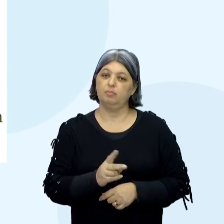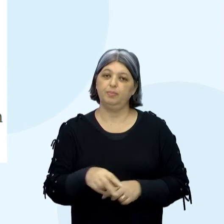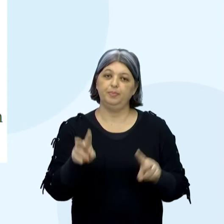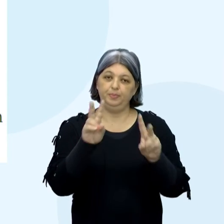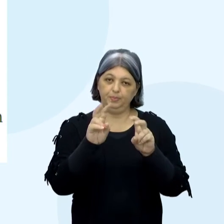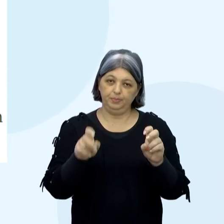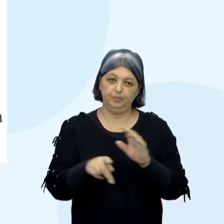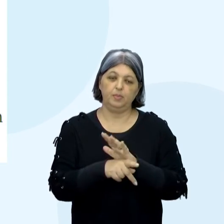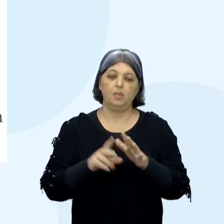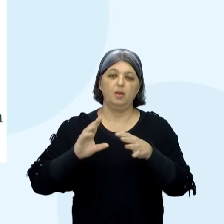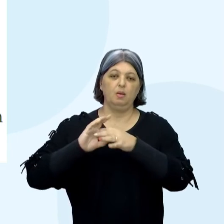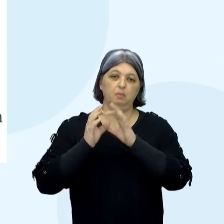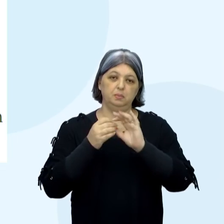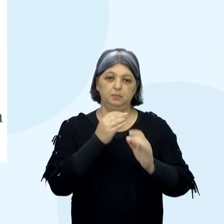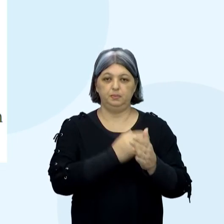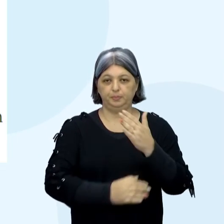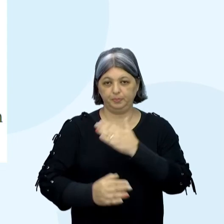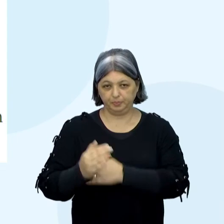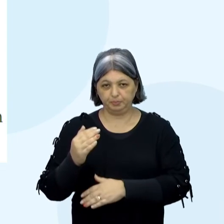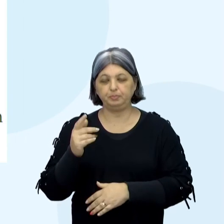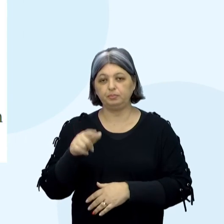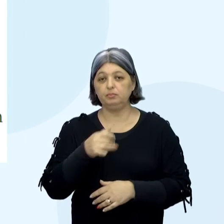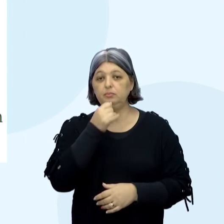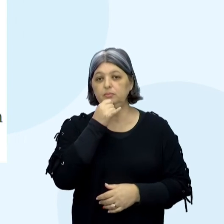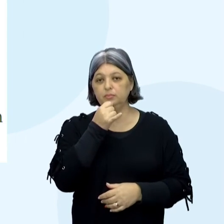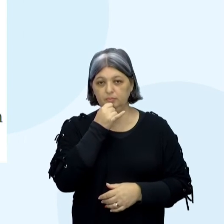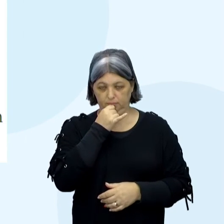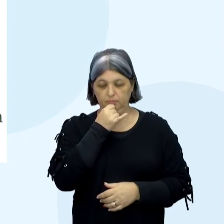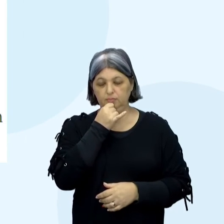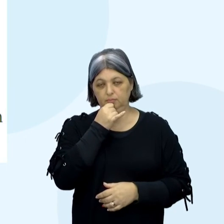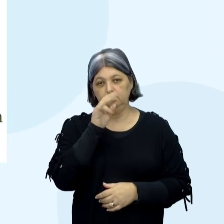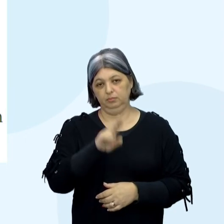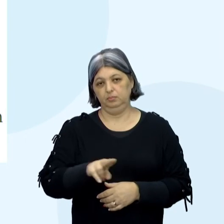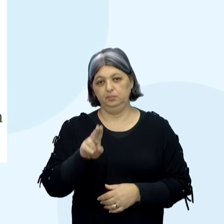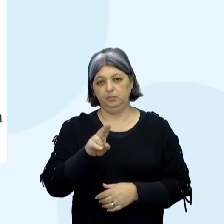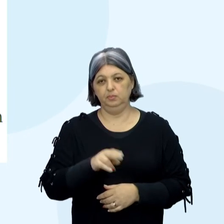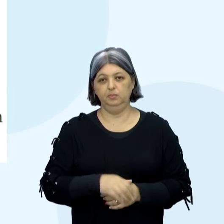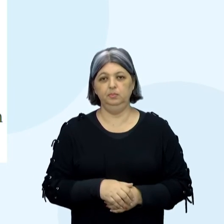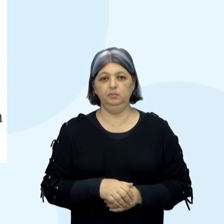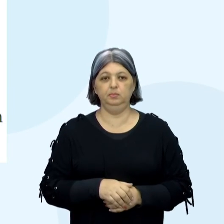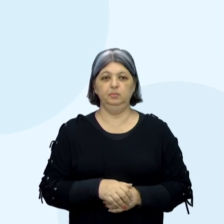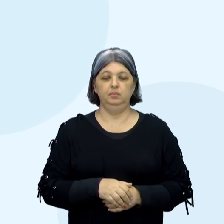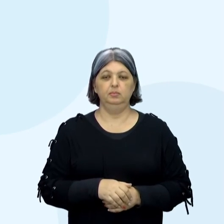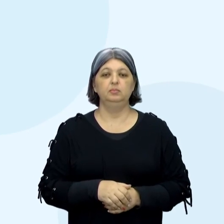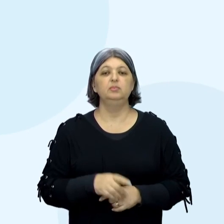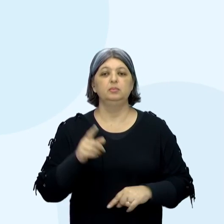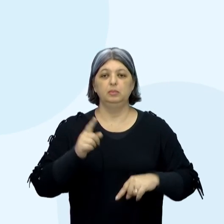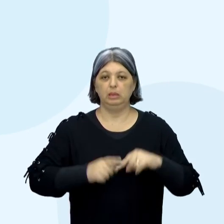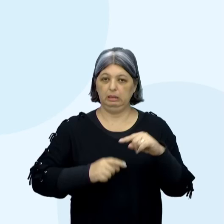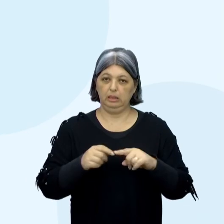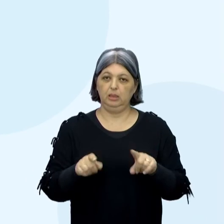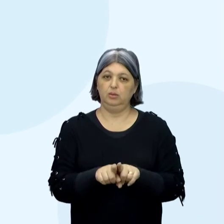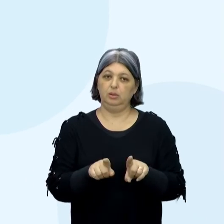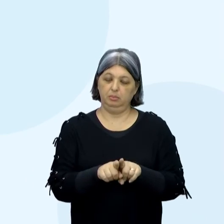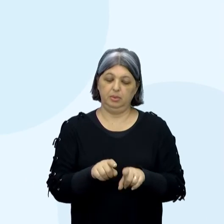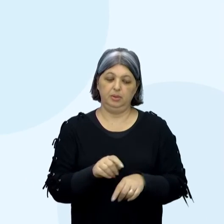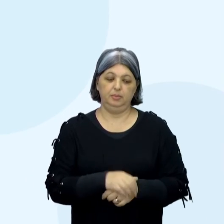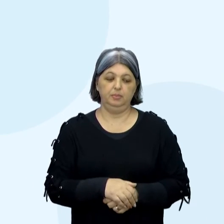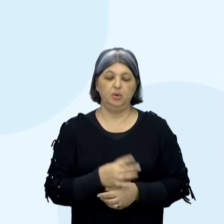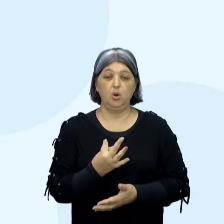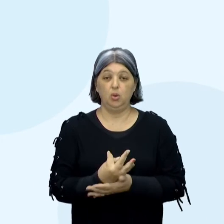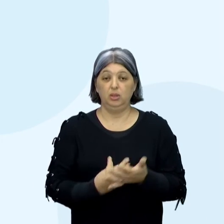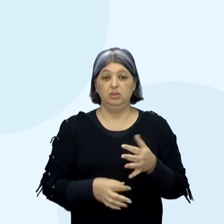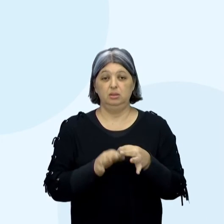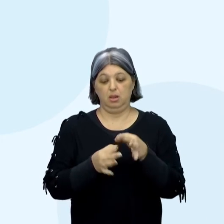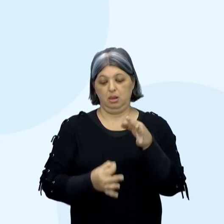questão paralímpica, tá? E são exemplos mais citados, fica como material também para vocês. O texto é